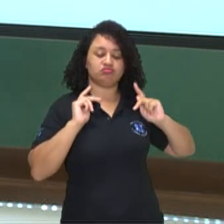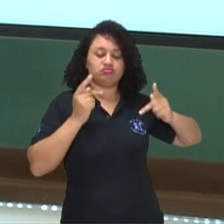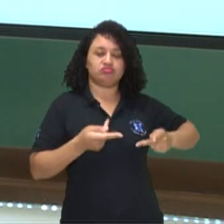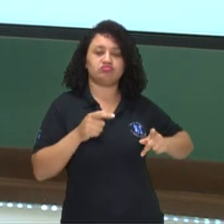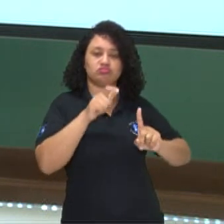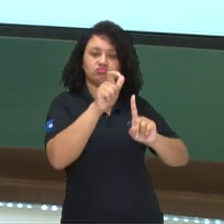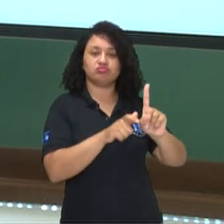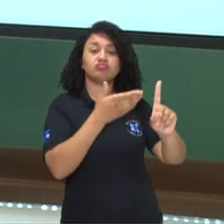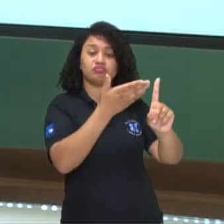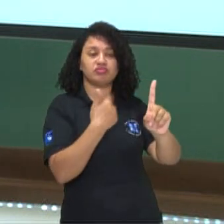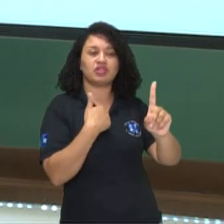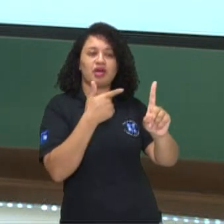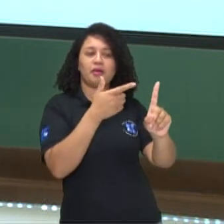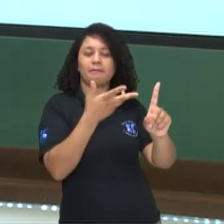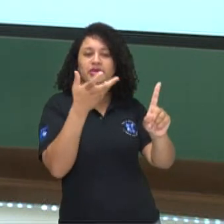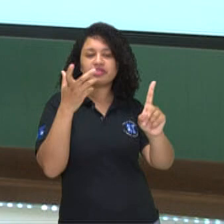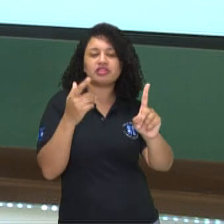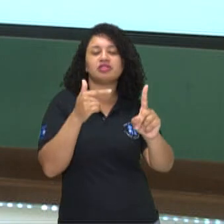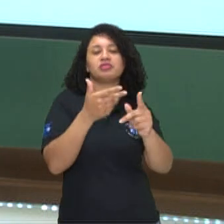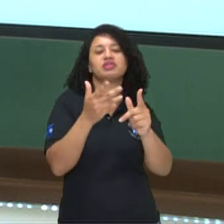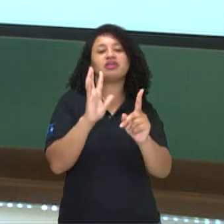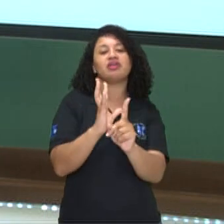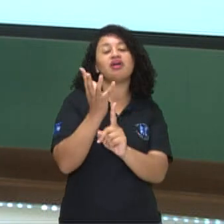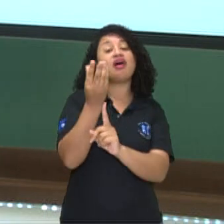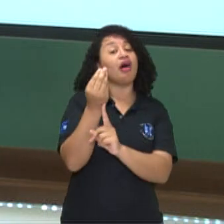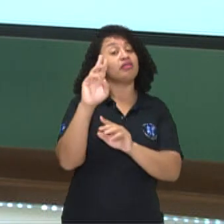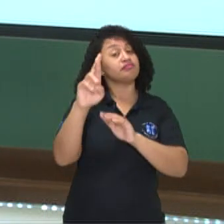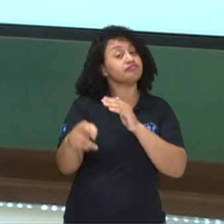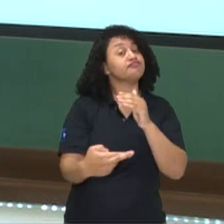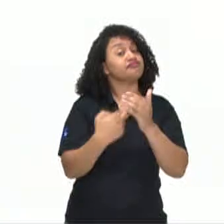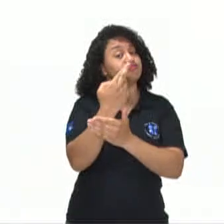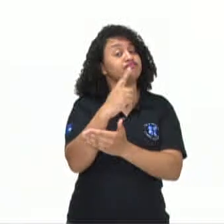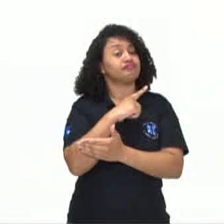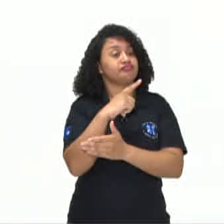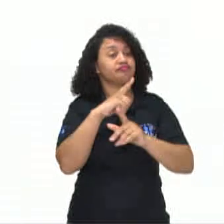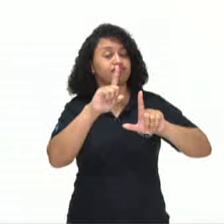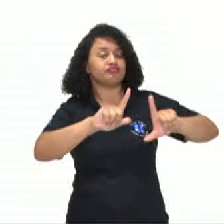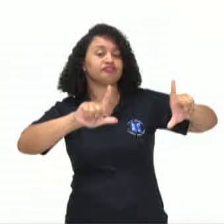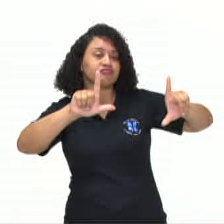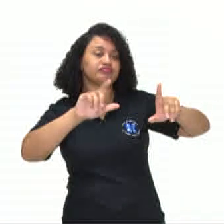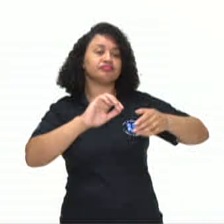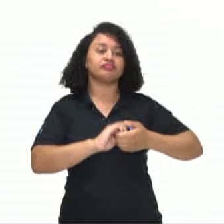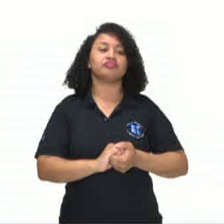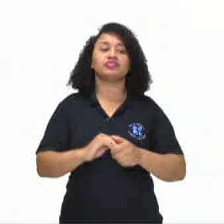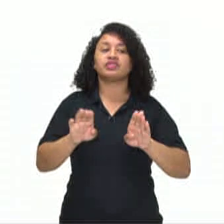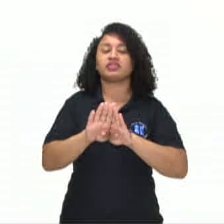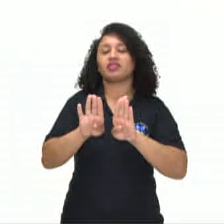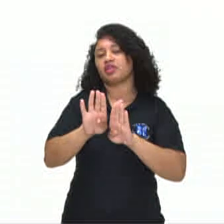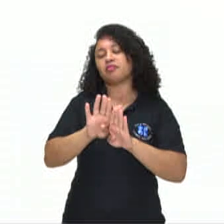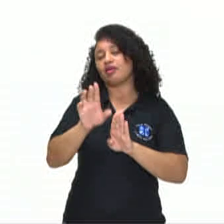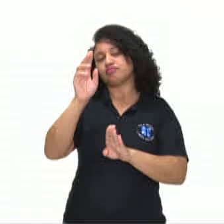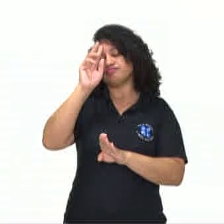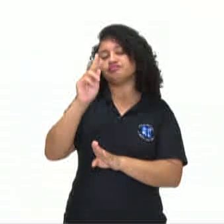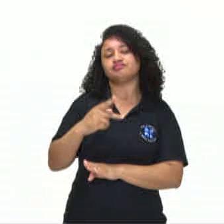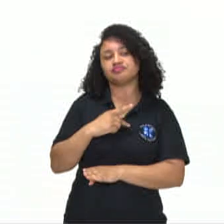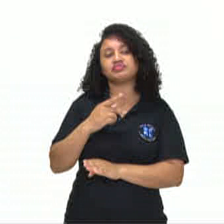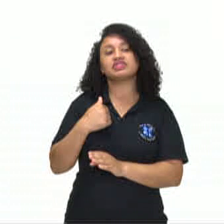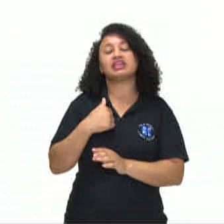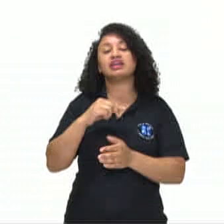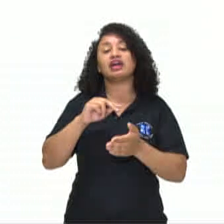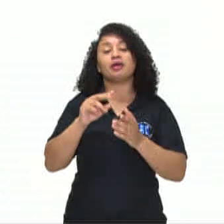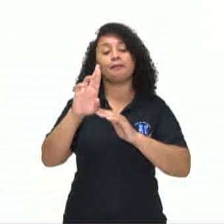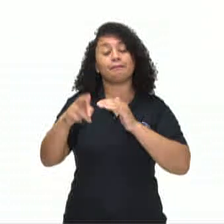os elementos, né, da arte renascentista nessa obra. E o individualismo, né, que no Renascimento tem um